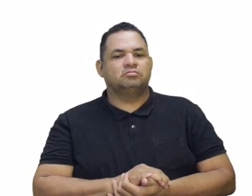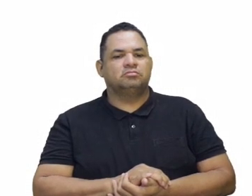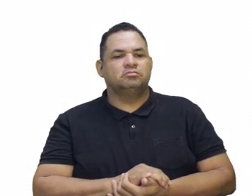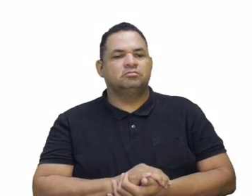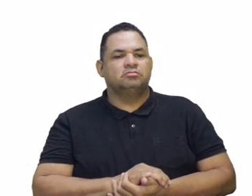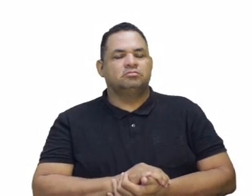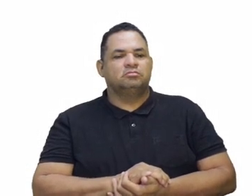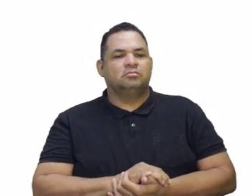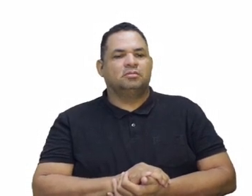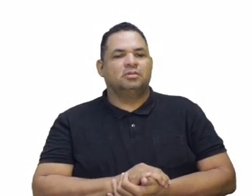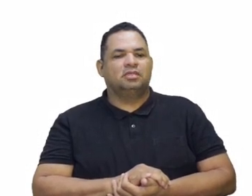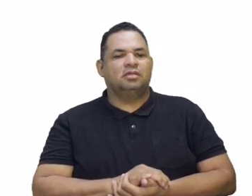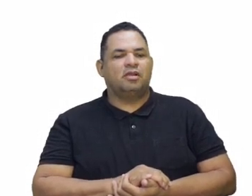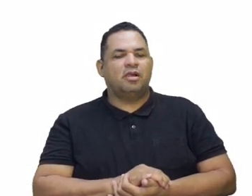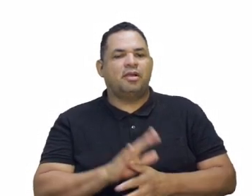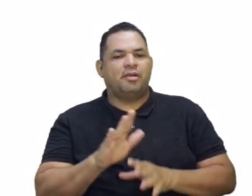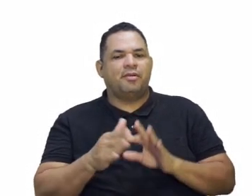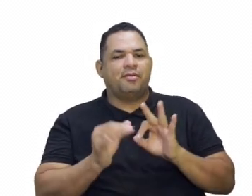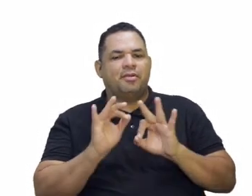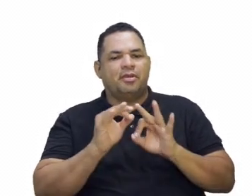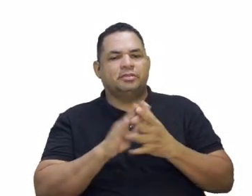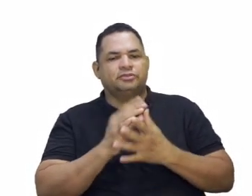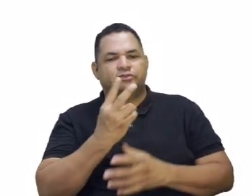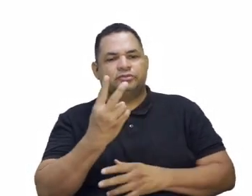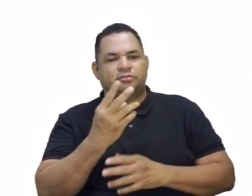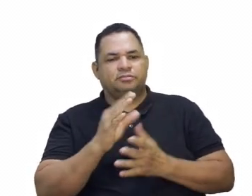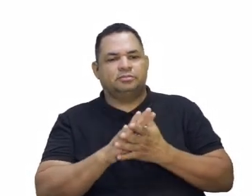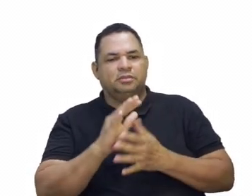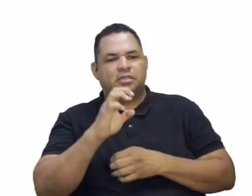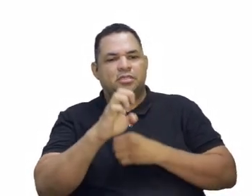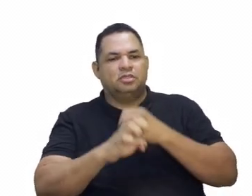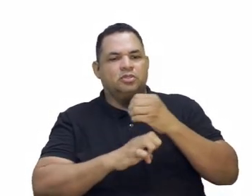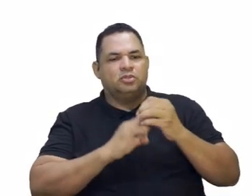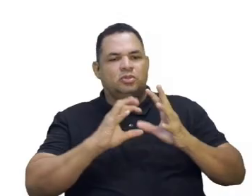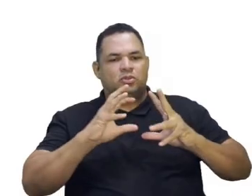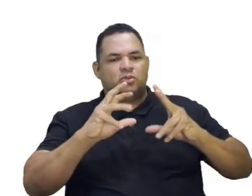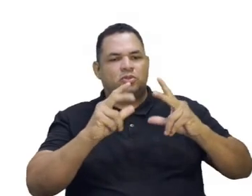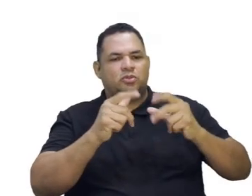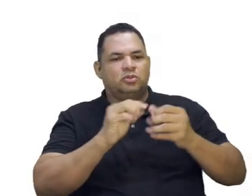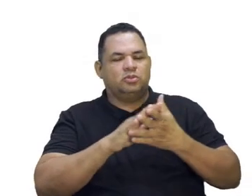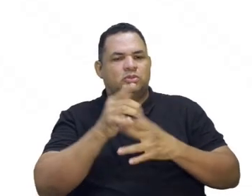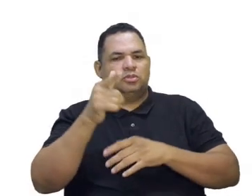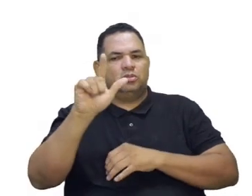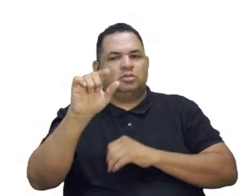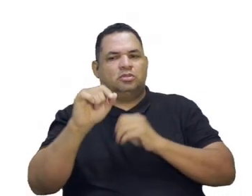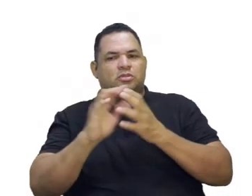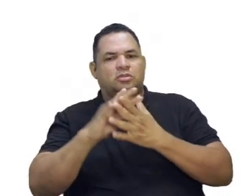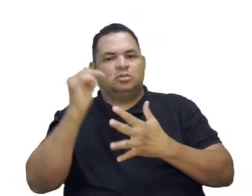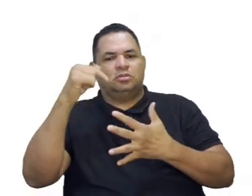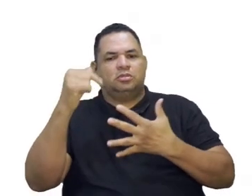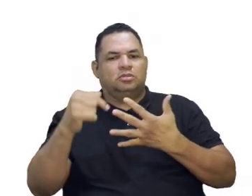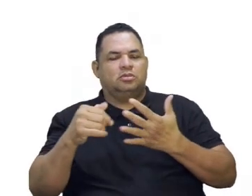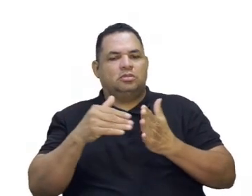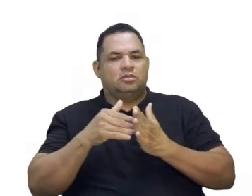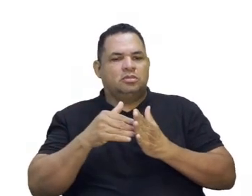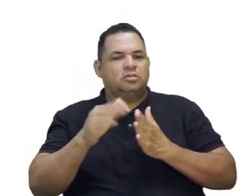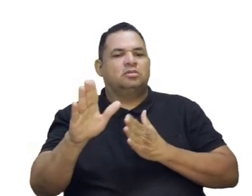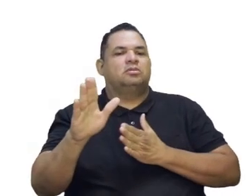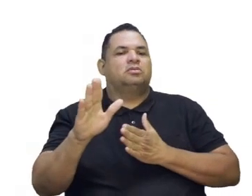que preenche a lacuna é o elétron, fazendo com que todas as outras alternativas